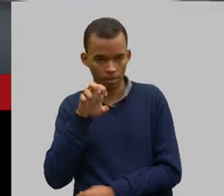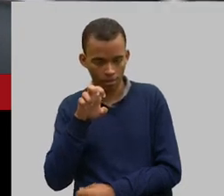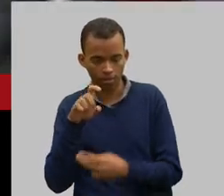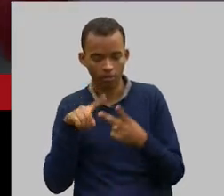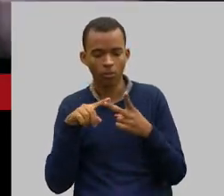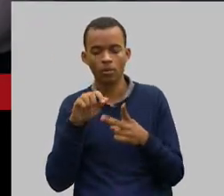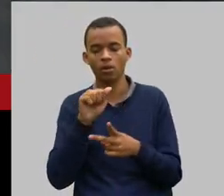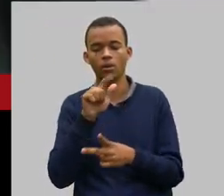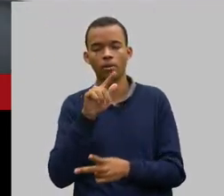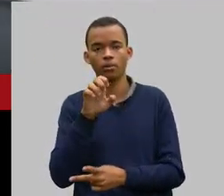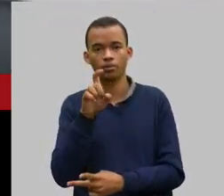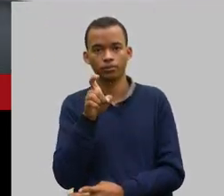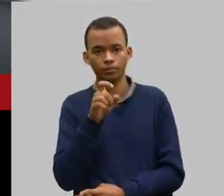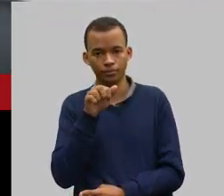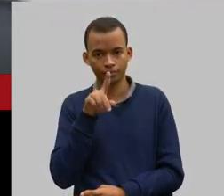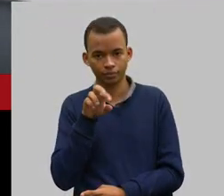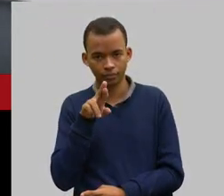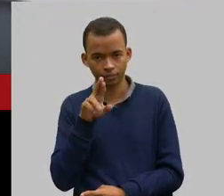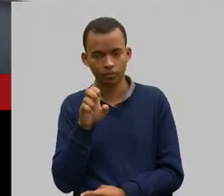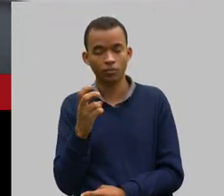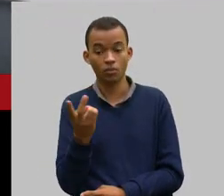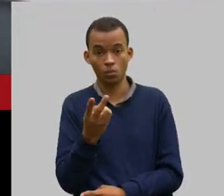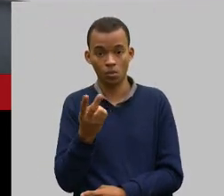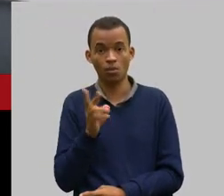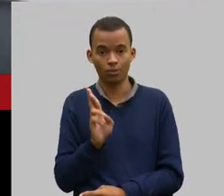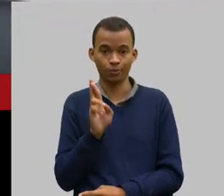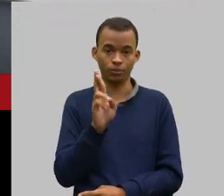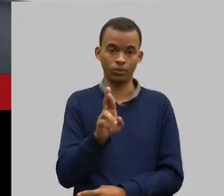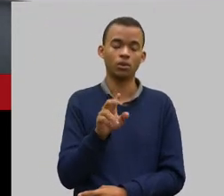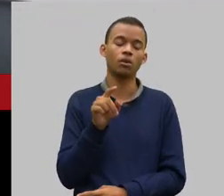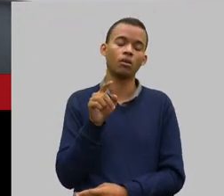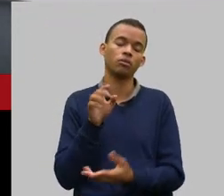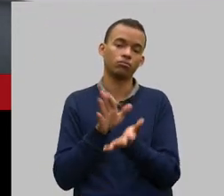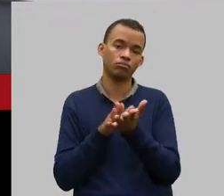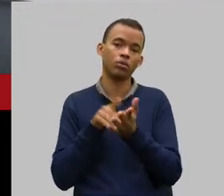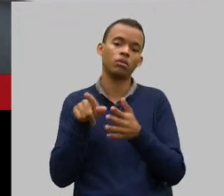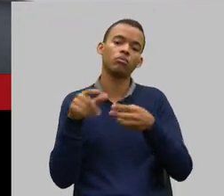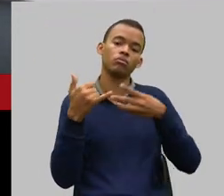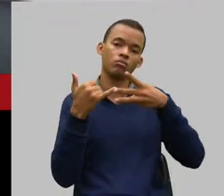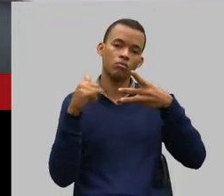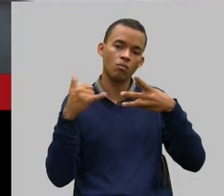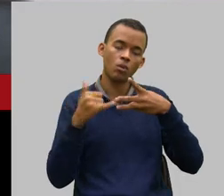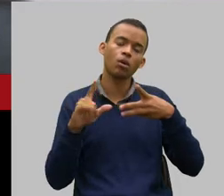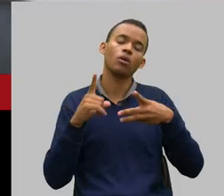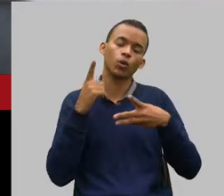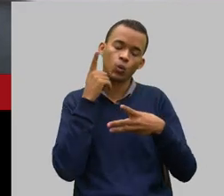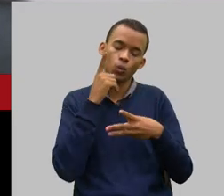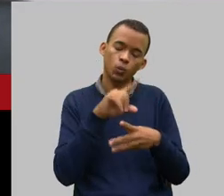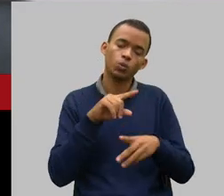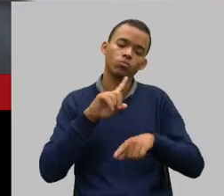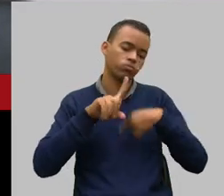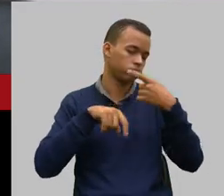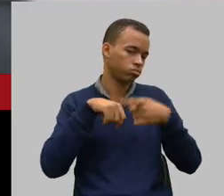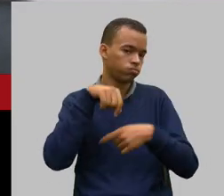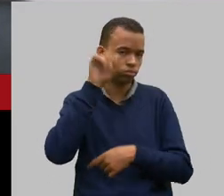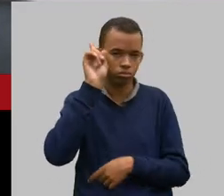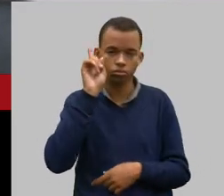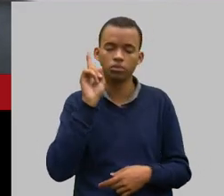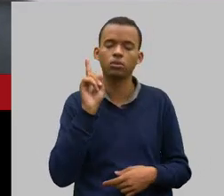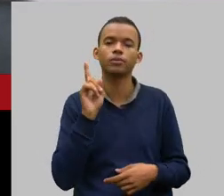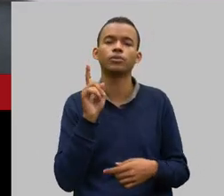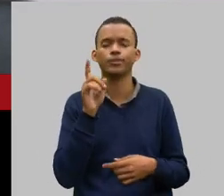ali realmente a semig tem avançado vou lá todos os dias e é todos os dias